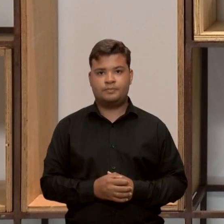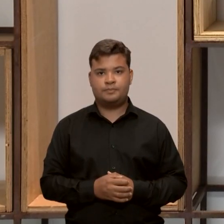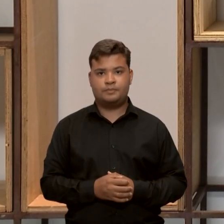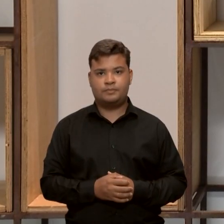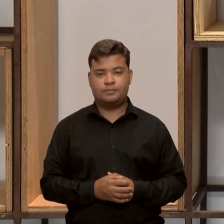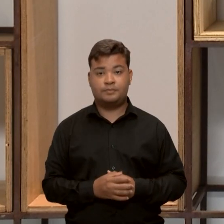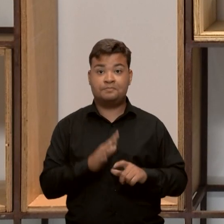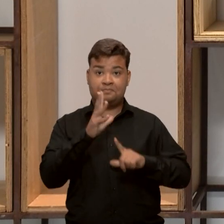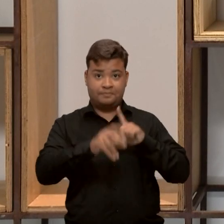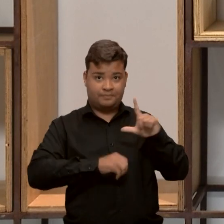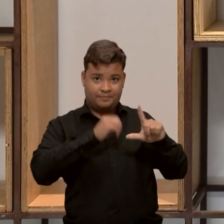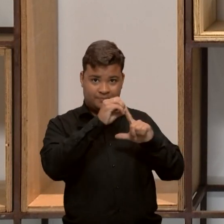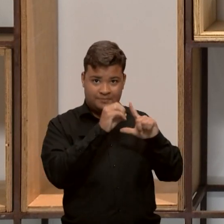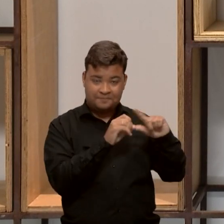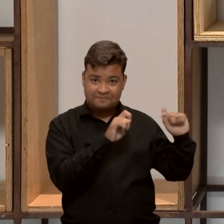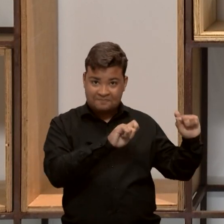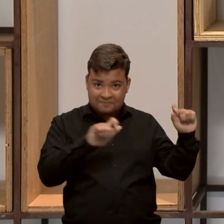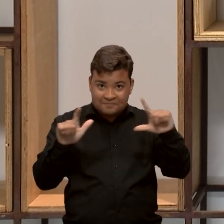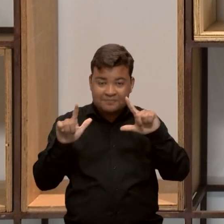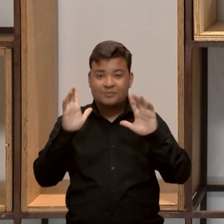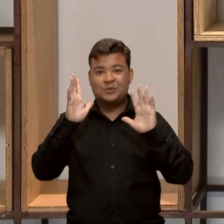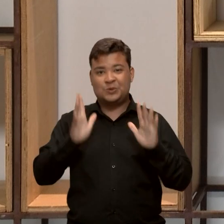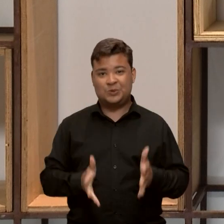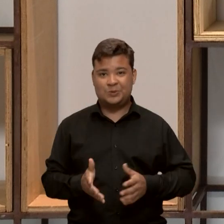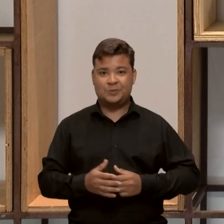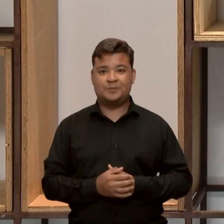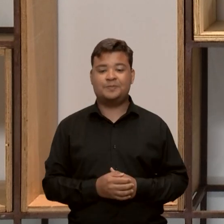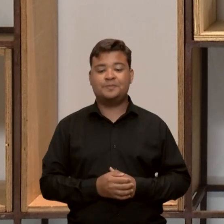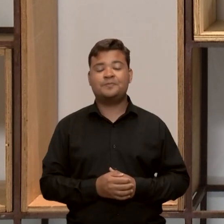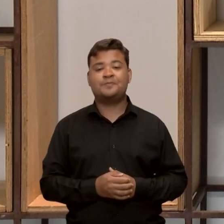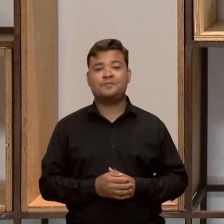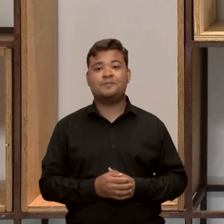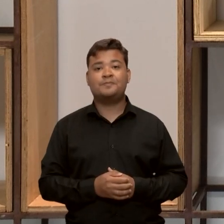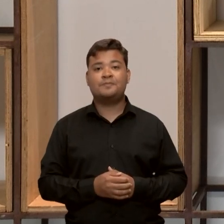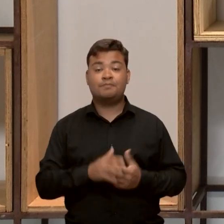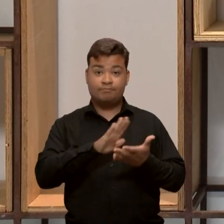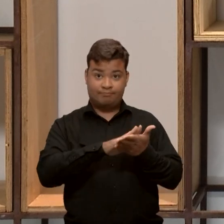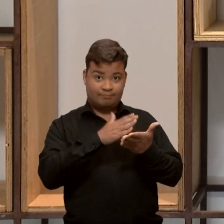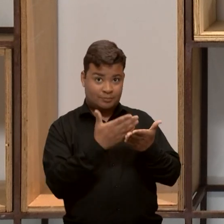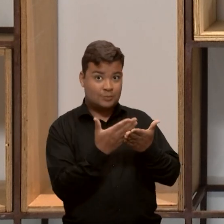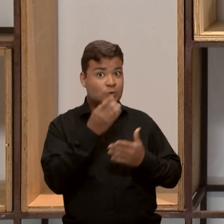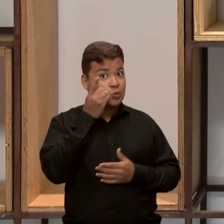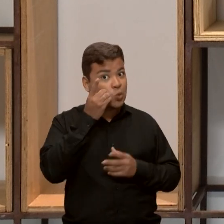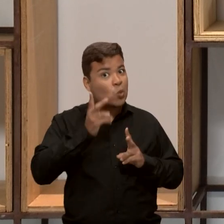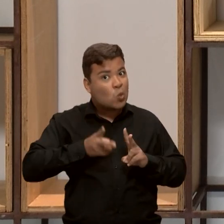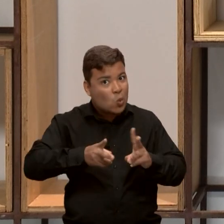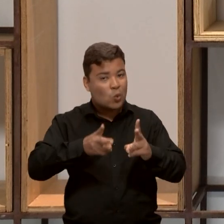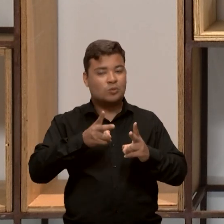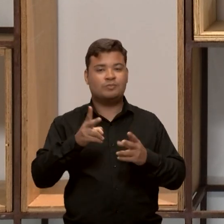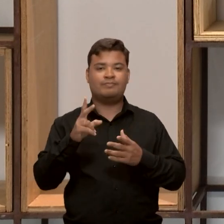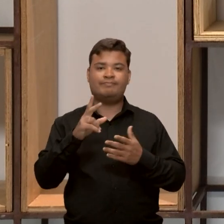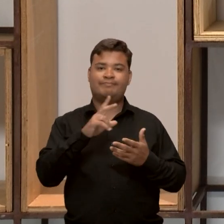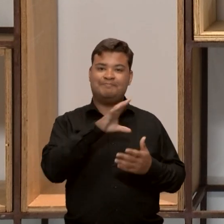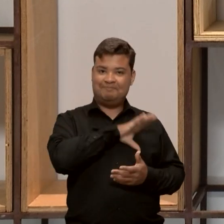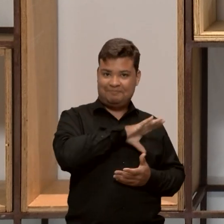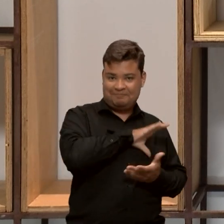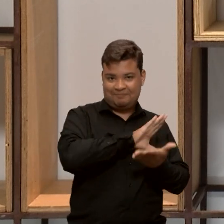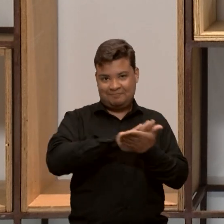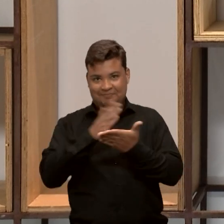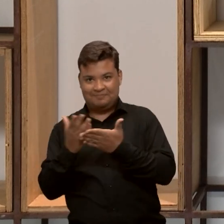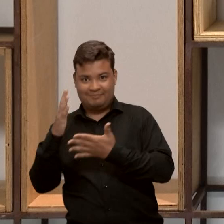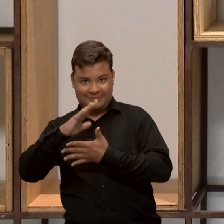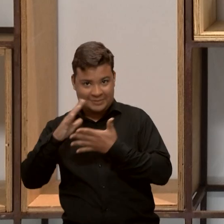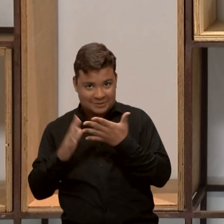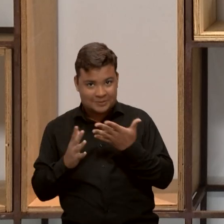Estamos de volta com o Mundo UFG de hoje e o Diogo Marques continua fazendo a interpretação para Libras durante todo o nosso